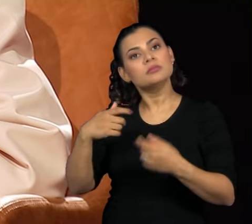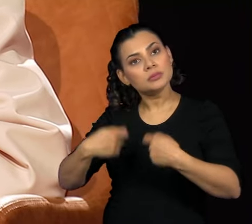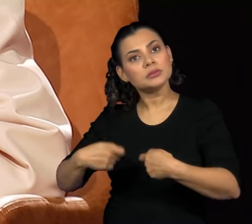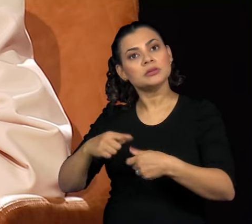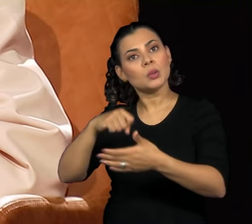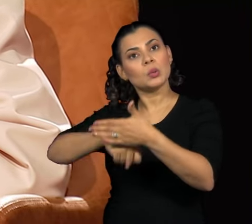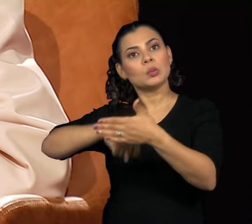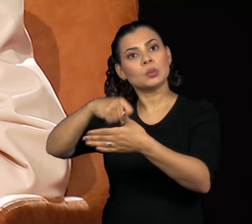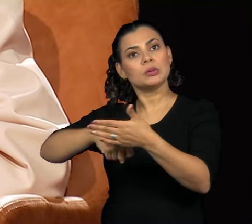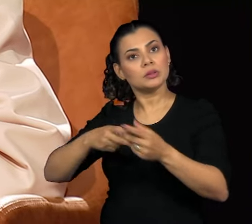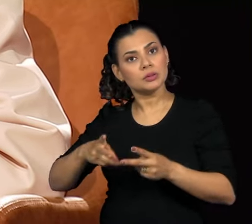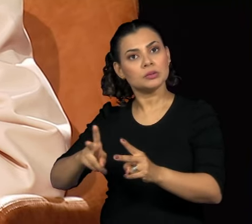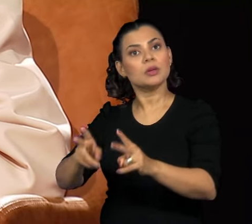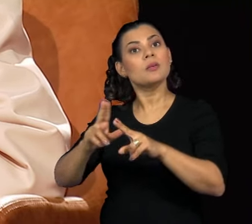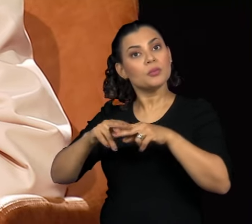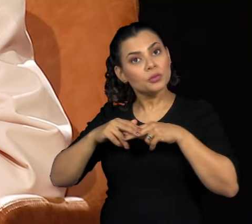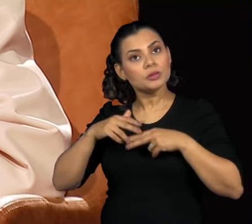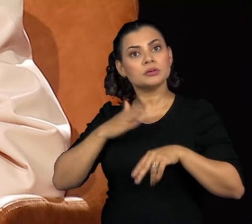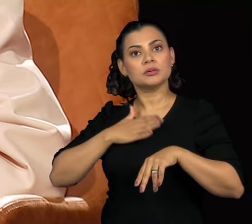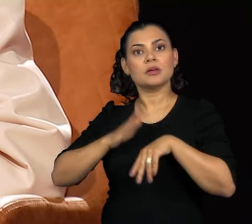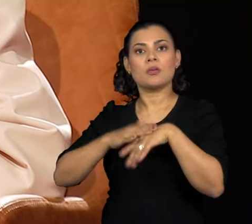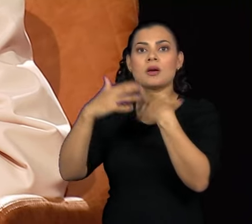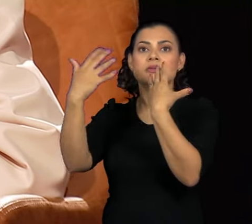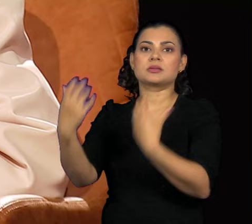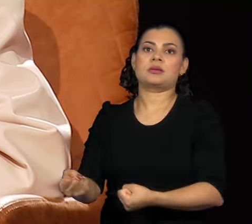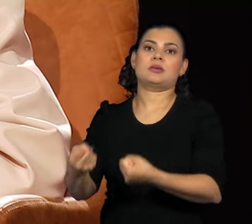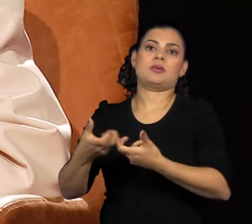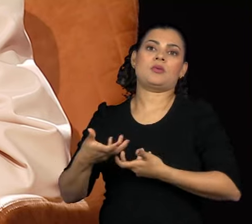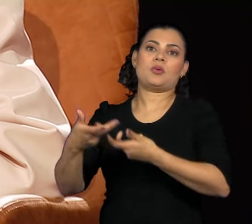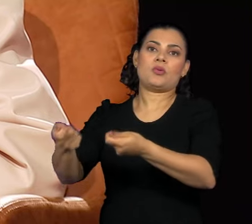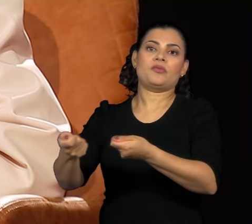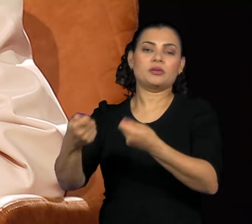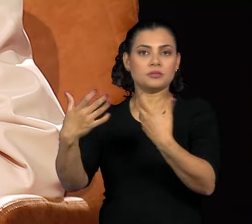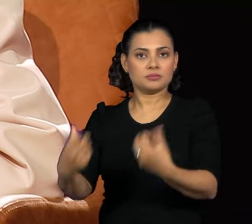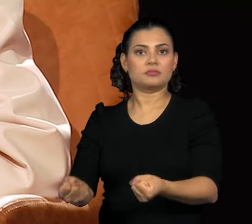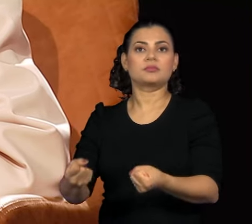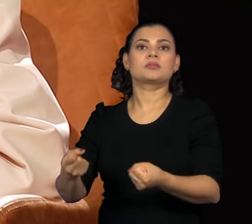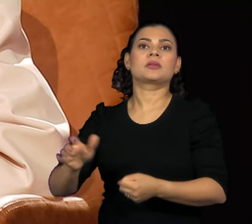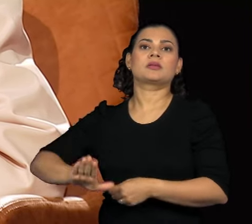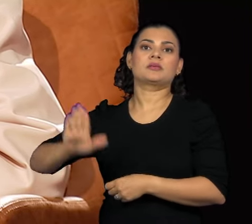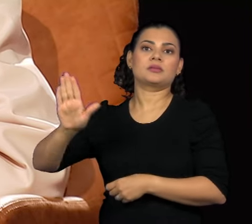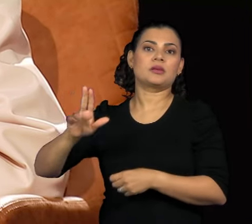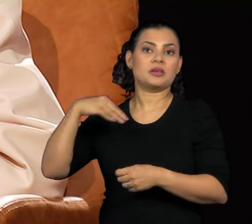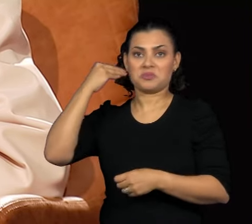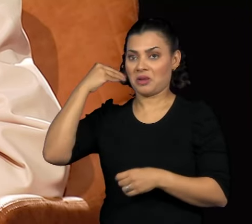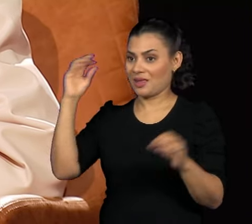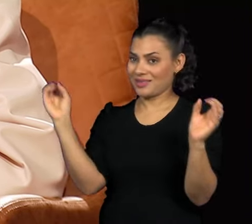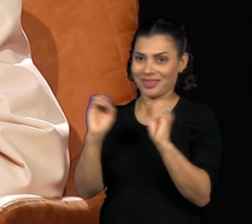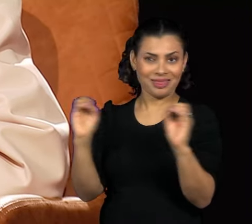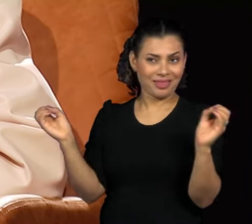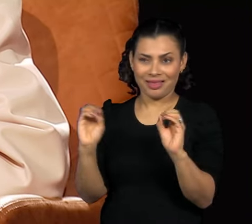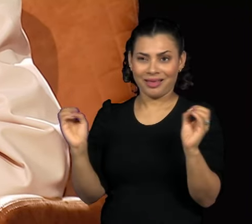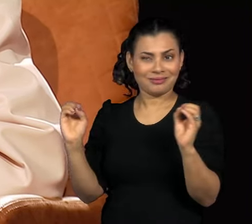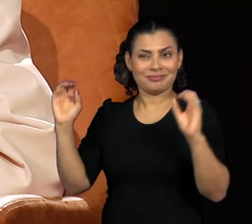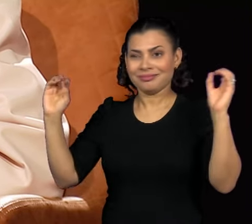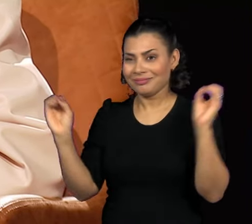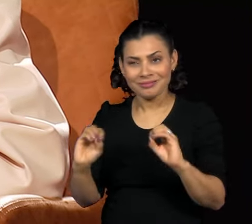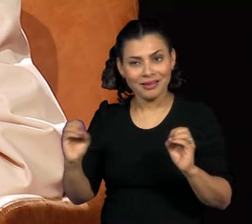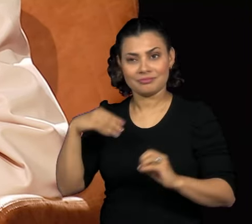lutando. E aí foi assim que eu aceitei o convite para ser candidato, sem nenhuma experiência, sem nada